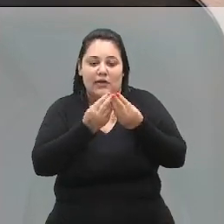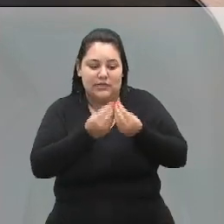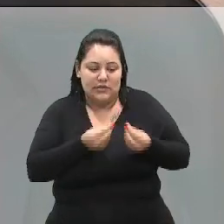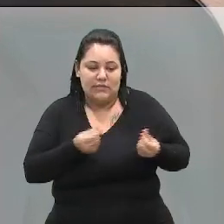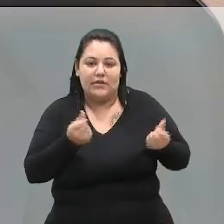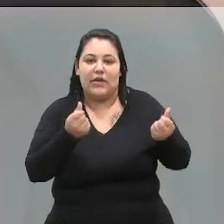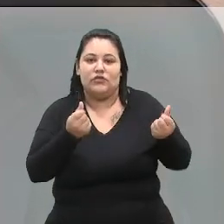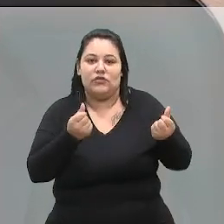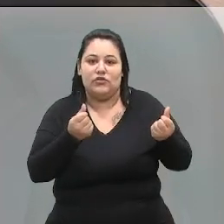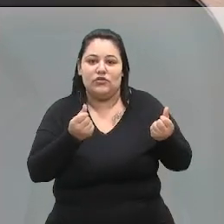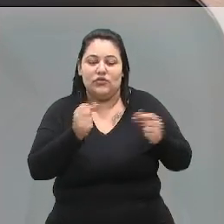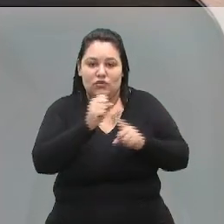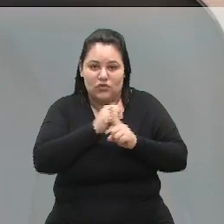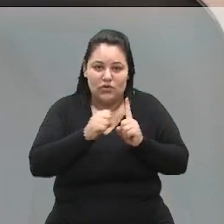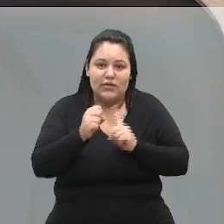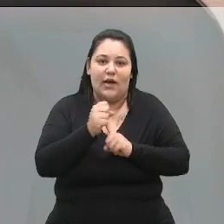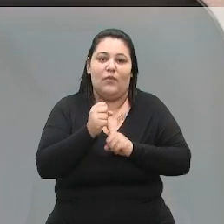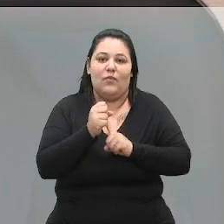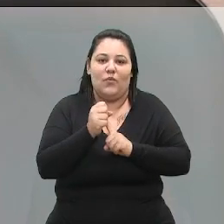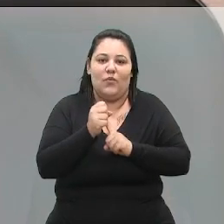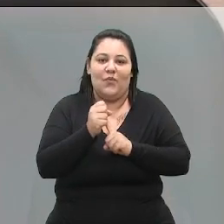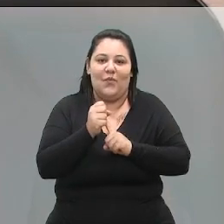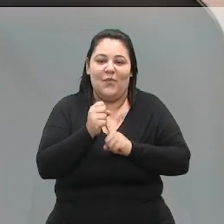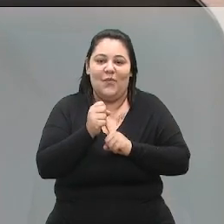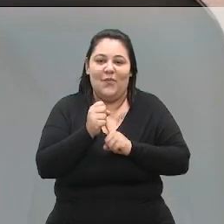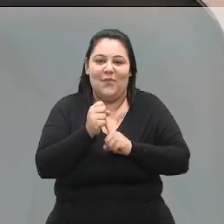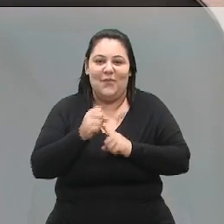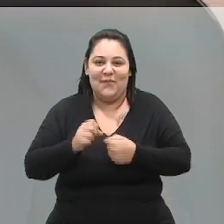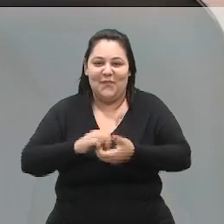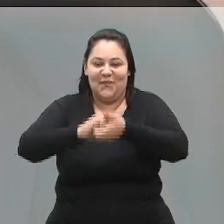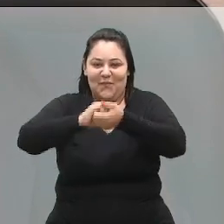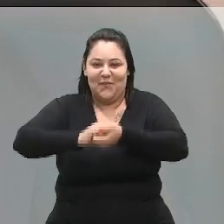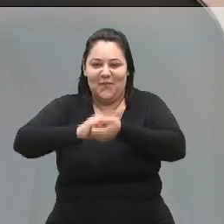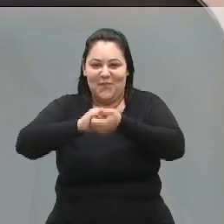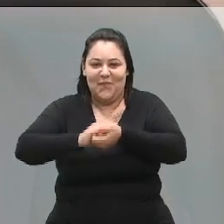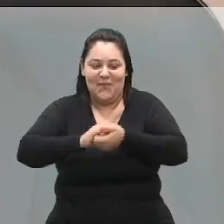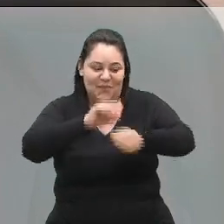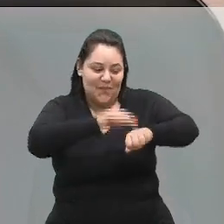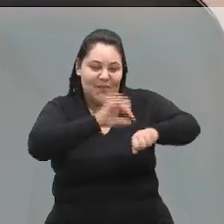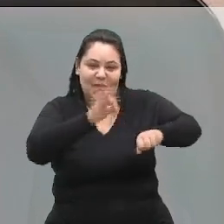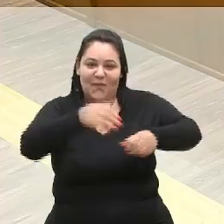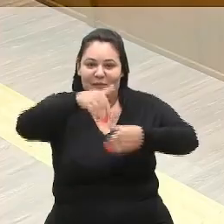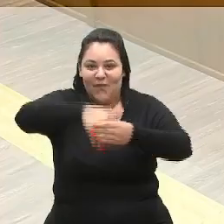comigo, lhe cumprimento pela iniciativa e no momento oportuno, senhora presidente, votarei favorável.